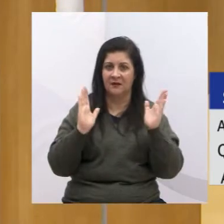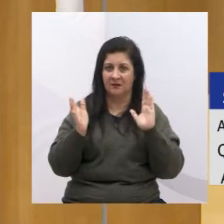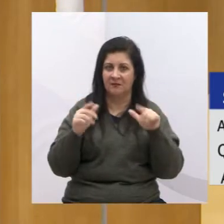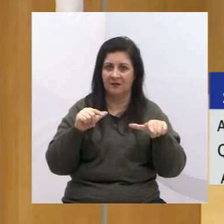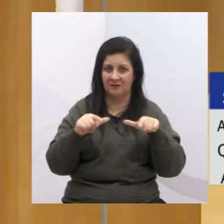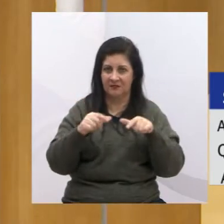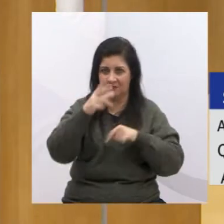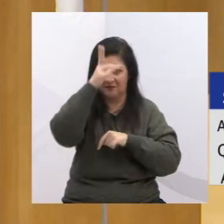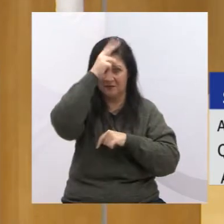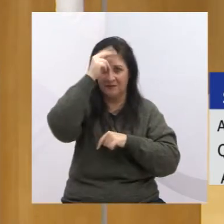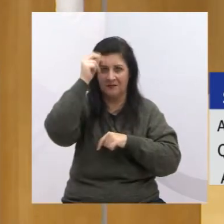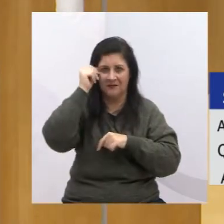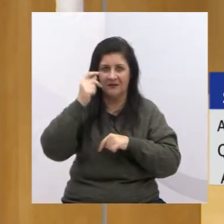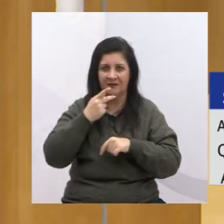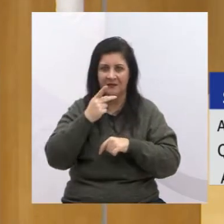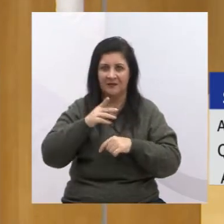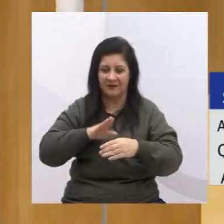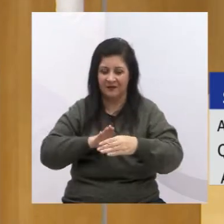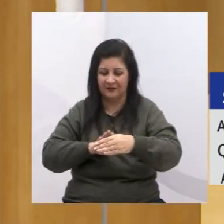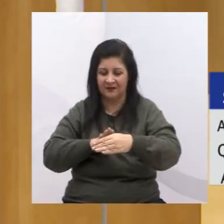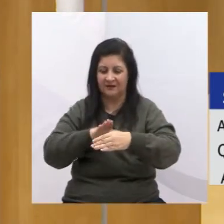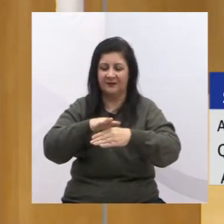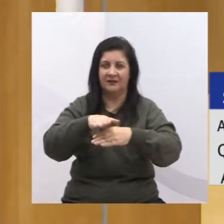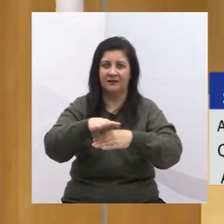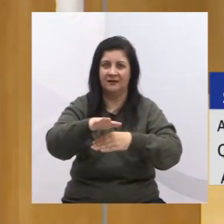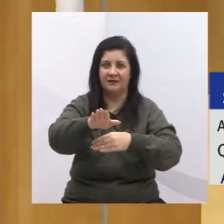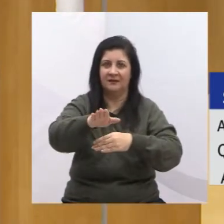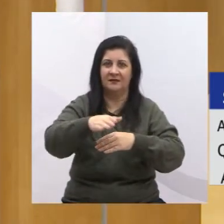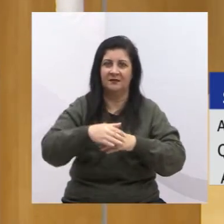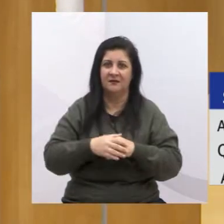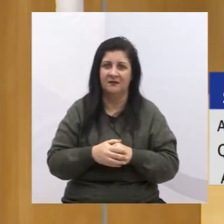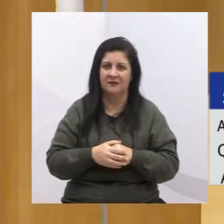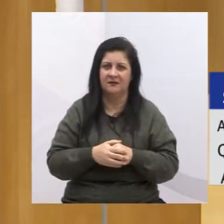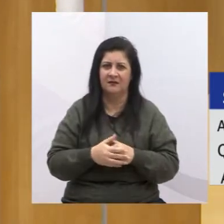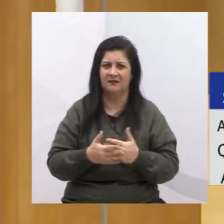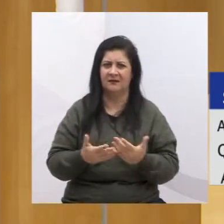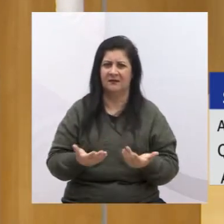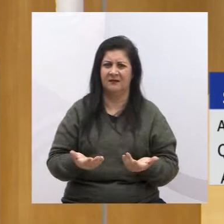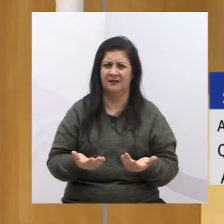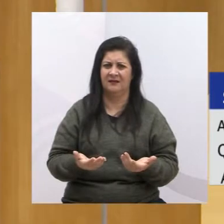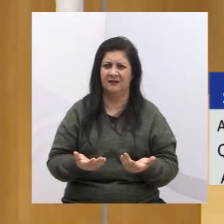prefeitura para na rampa de cadeirante, toma conta da faixa.